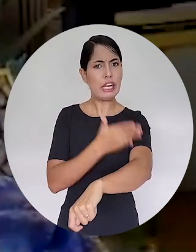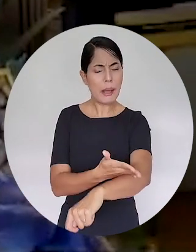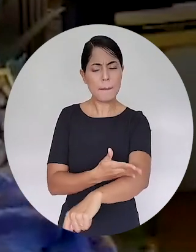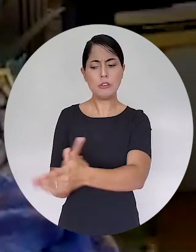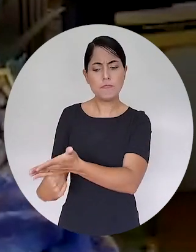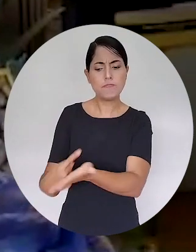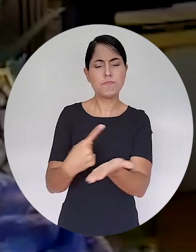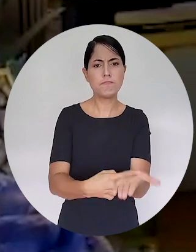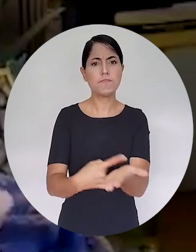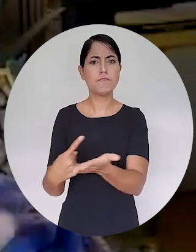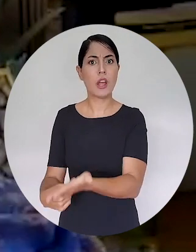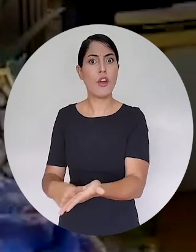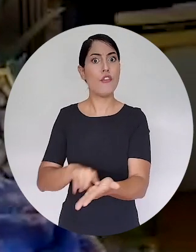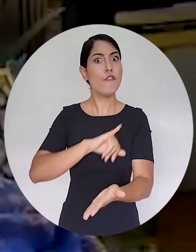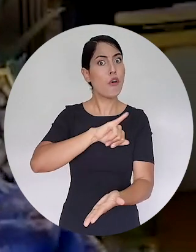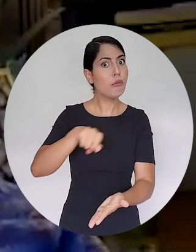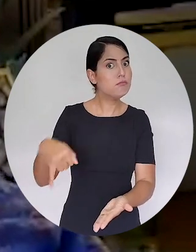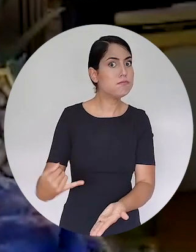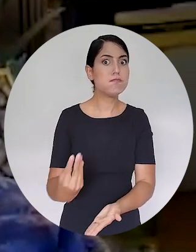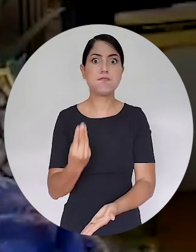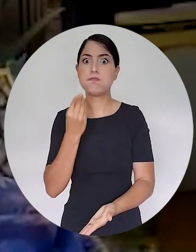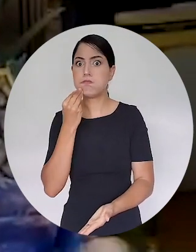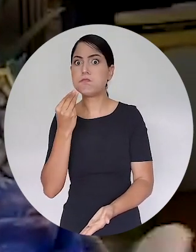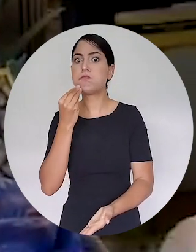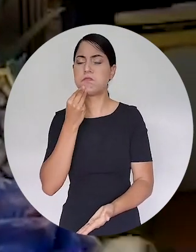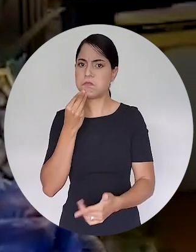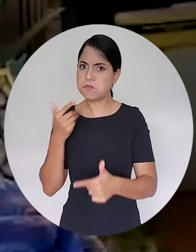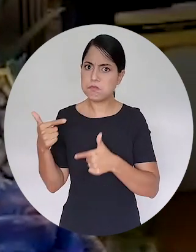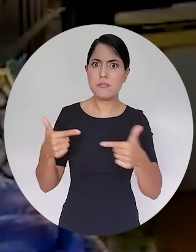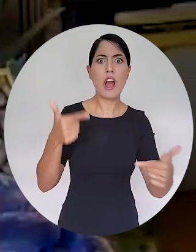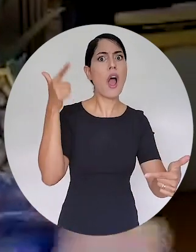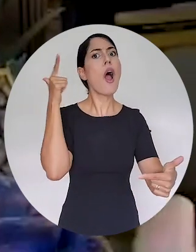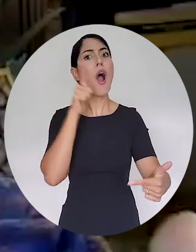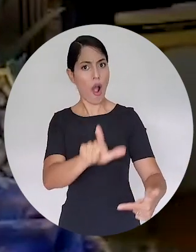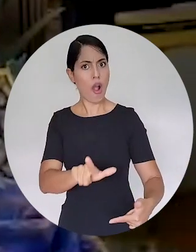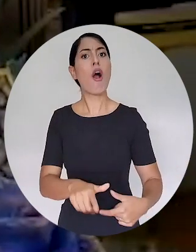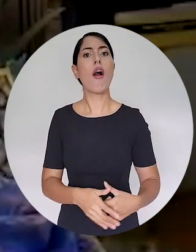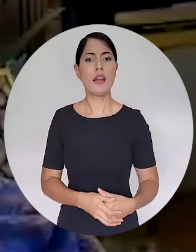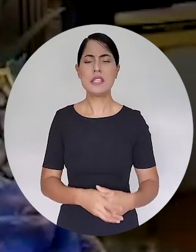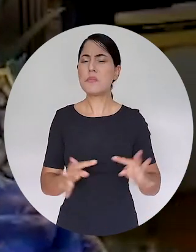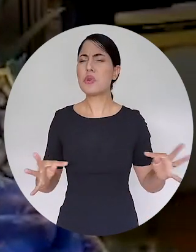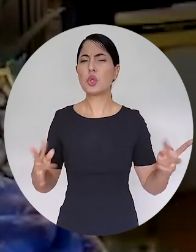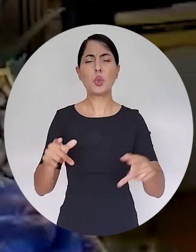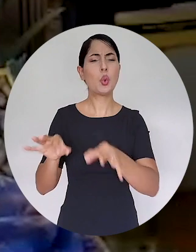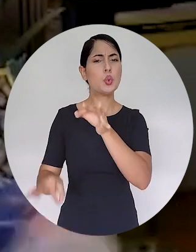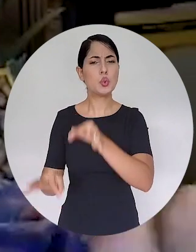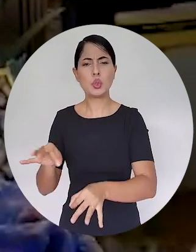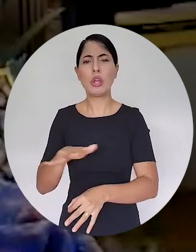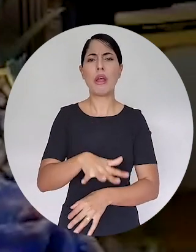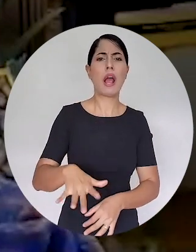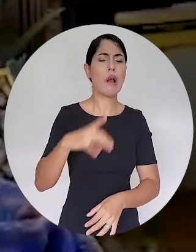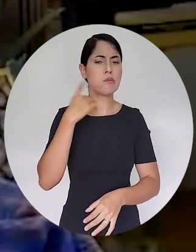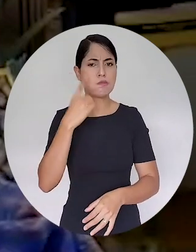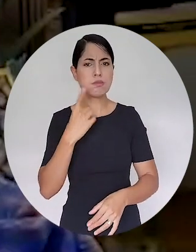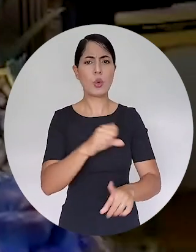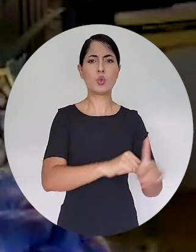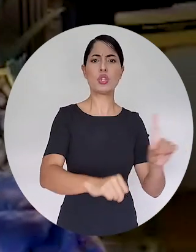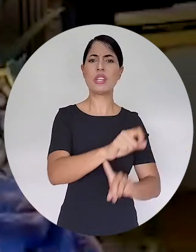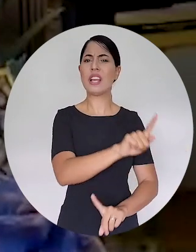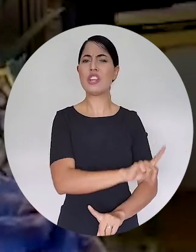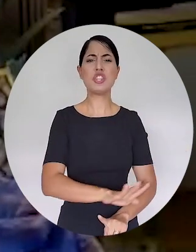treinamento, isso é um ganho maravilhoso para os jurisdicionados, para a sociedade em geral, para os advogados que